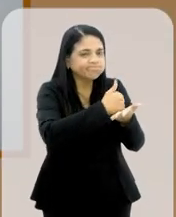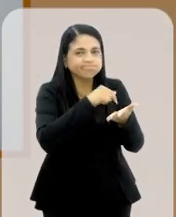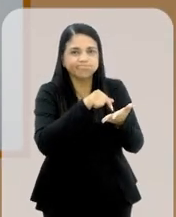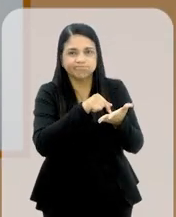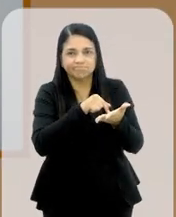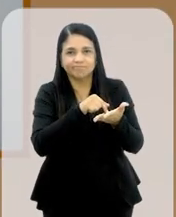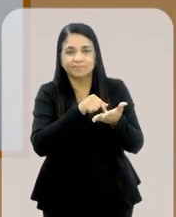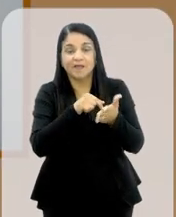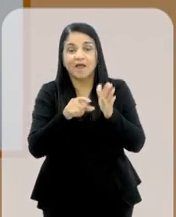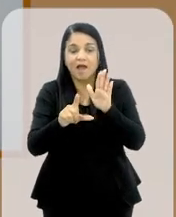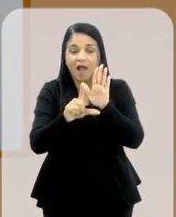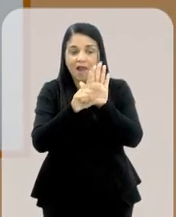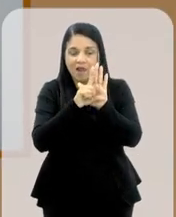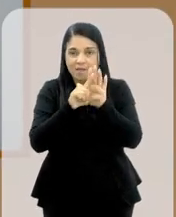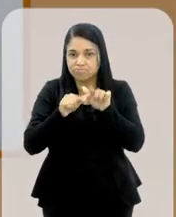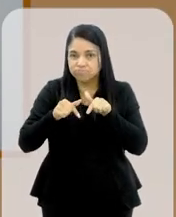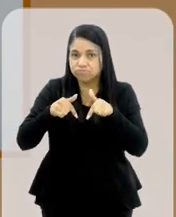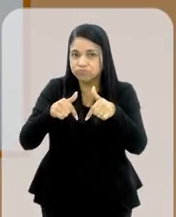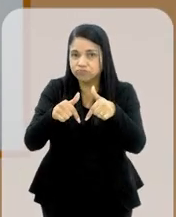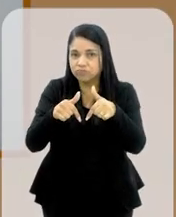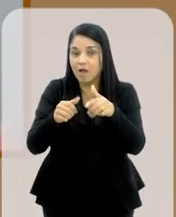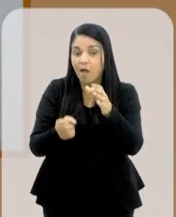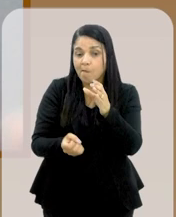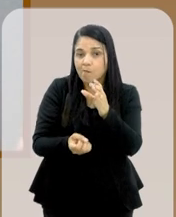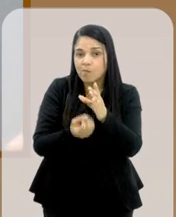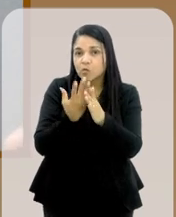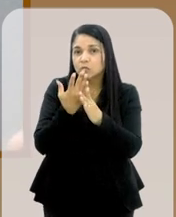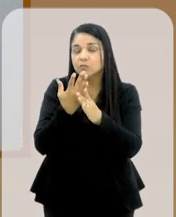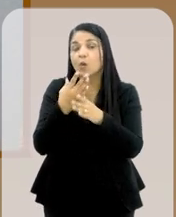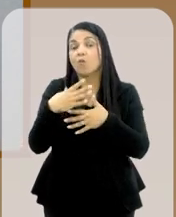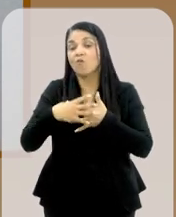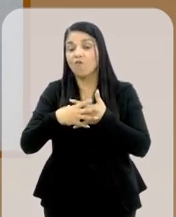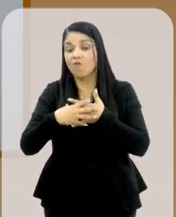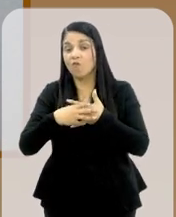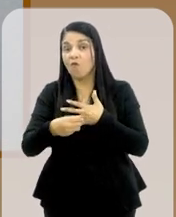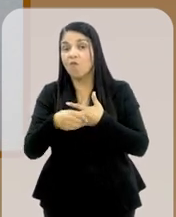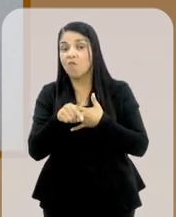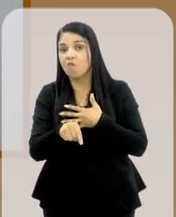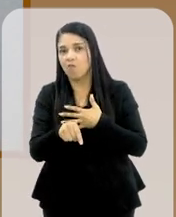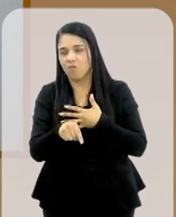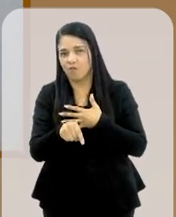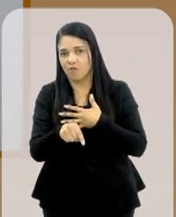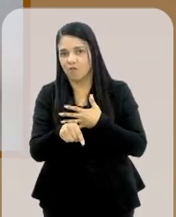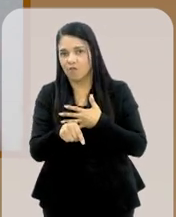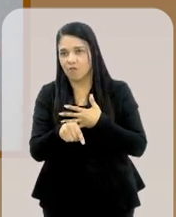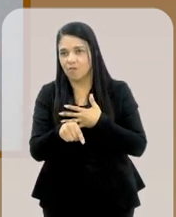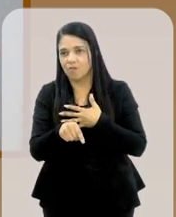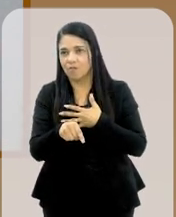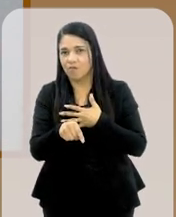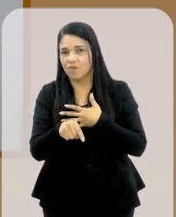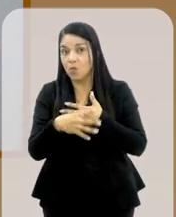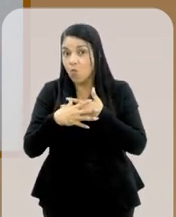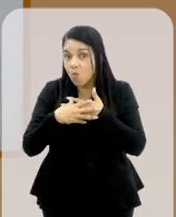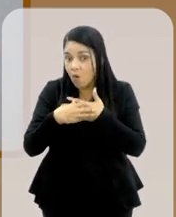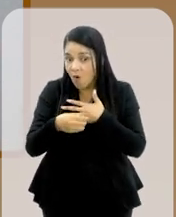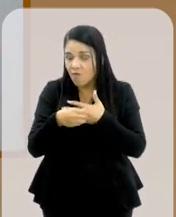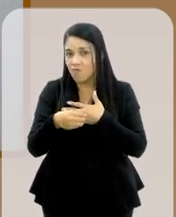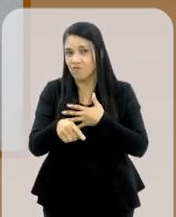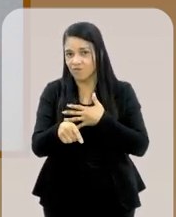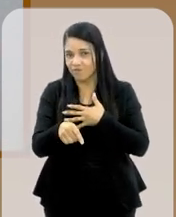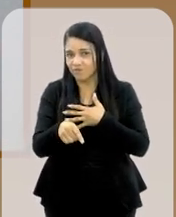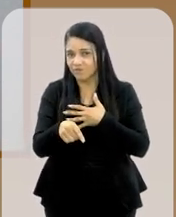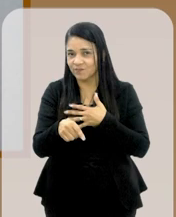levantamento sobre, desde quando a lei foi sancionada, a produção desses ovos, quantos ovos nós temos. Que esses ovos,